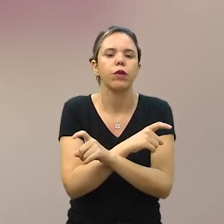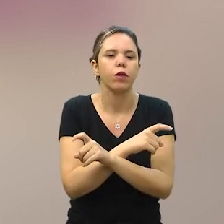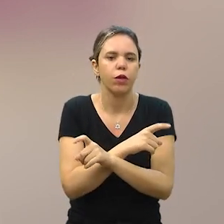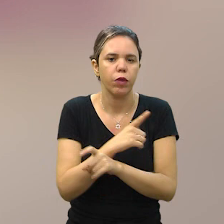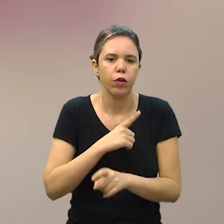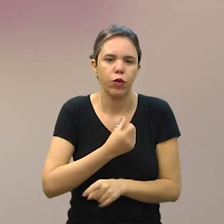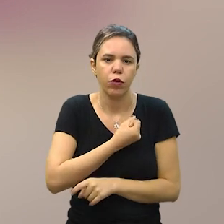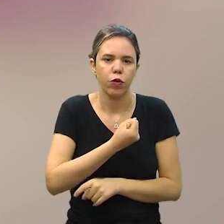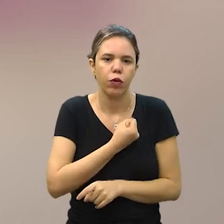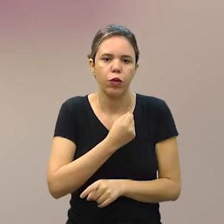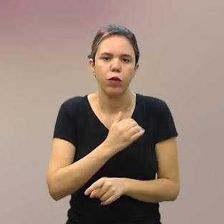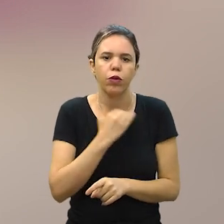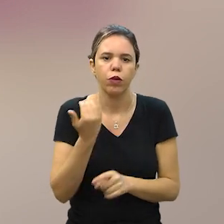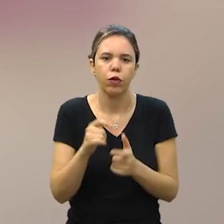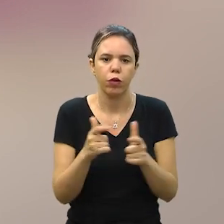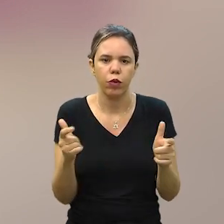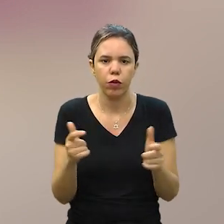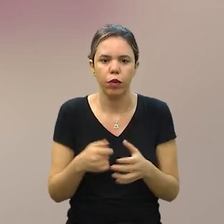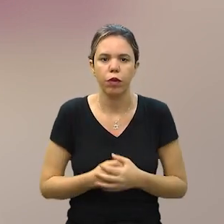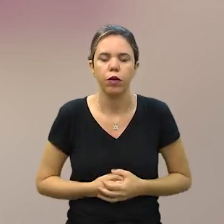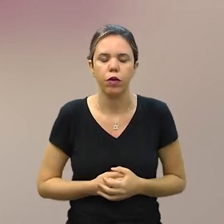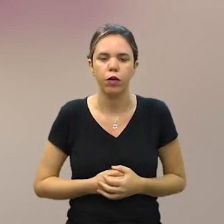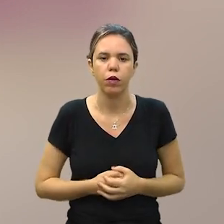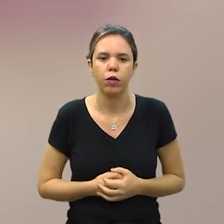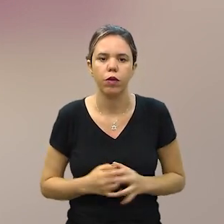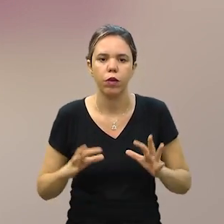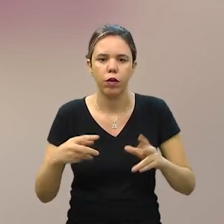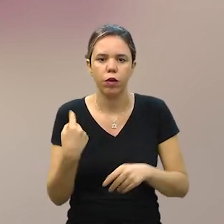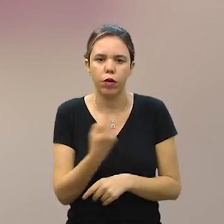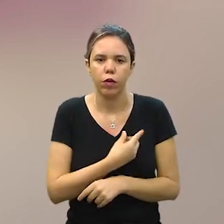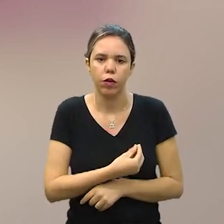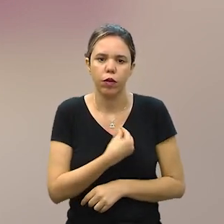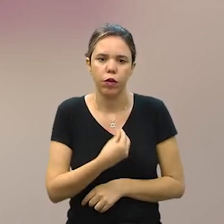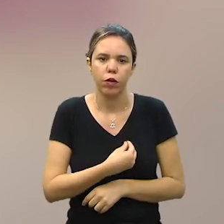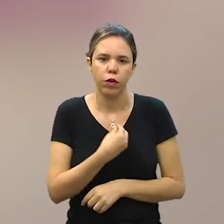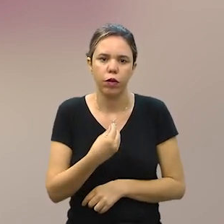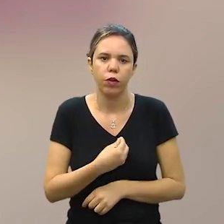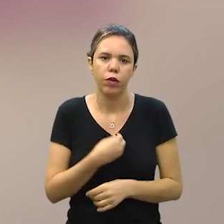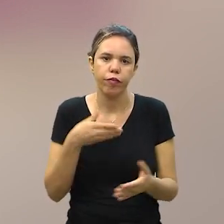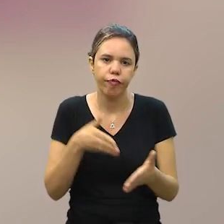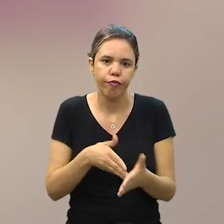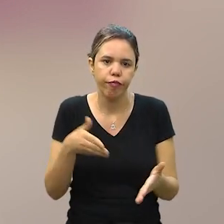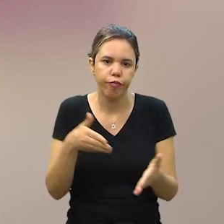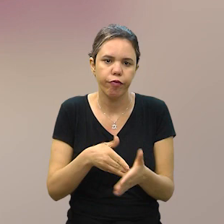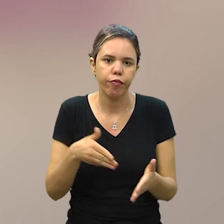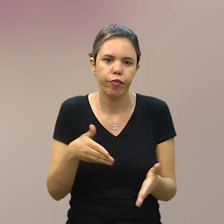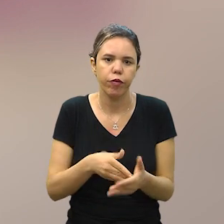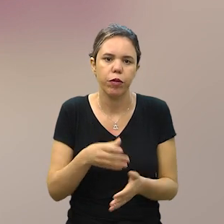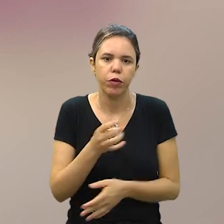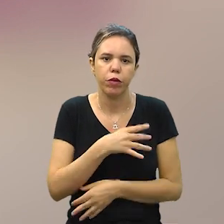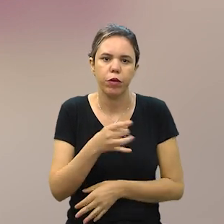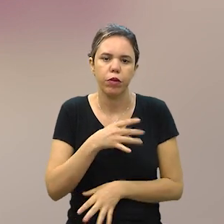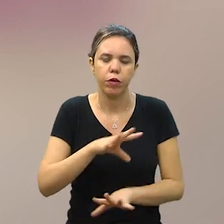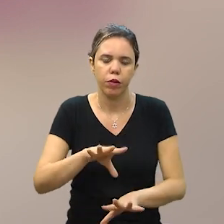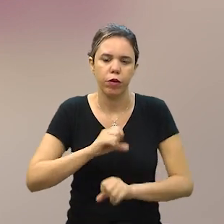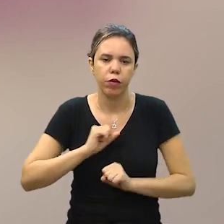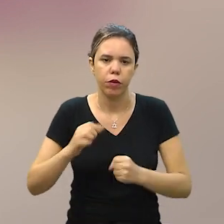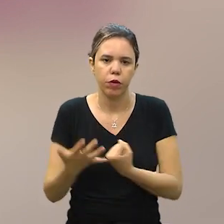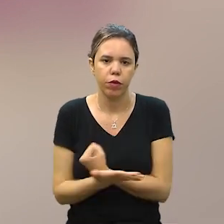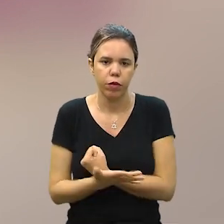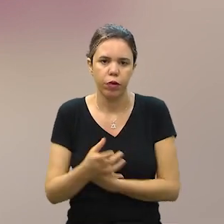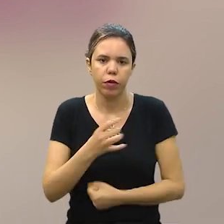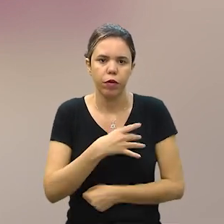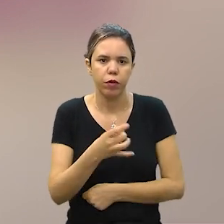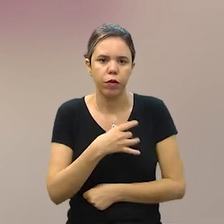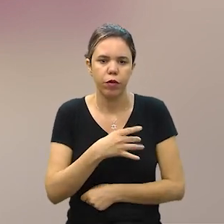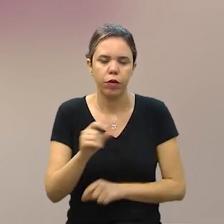Ainda há um número alto de mortes, né? E todos nós vivemos sob restrições, com medo de pegar o Covid,